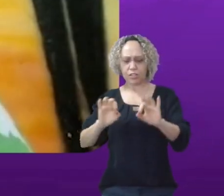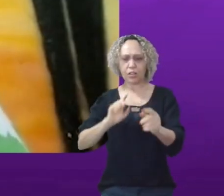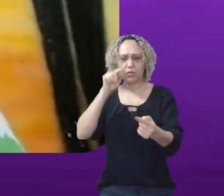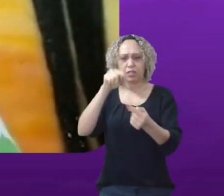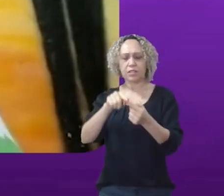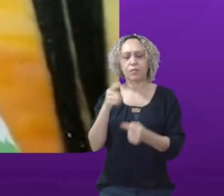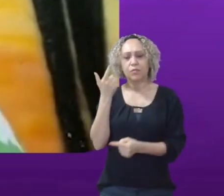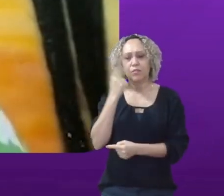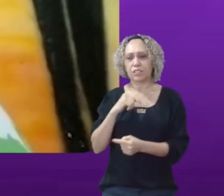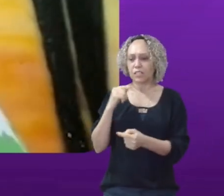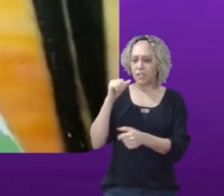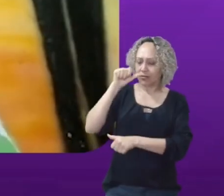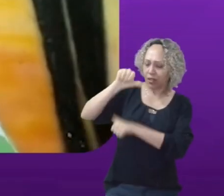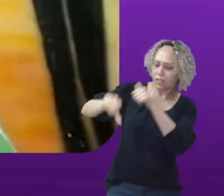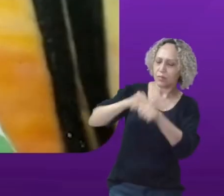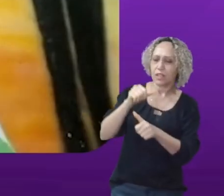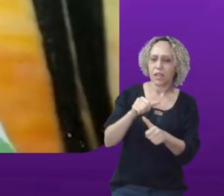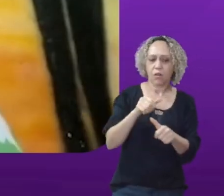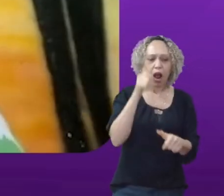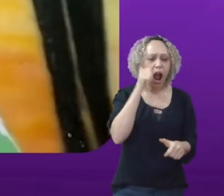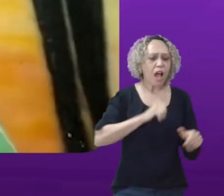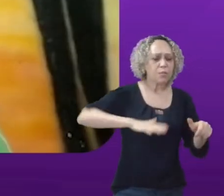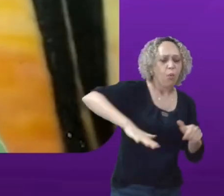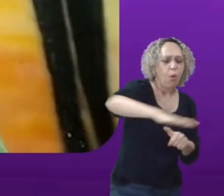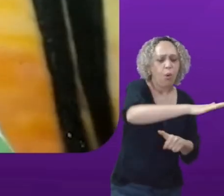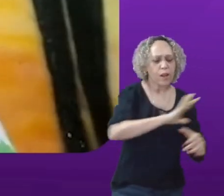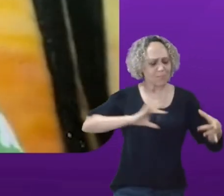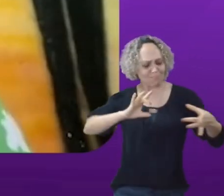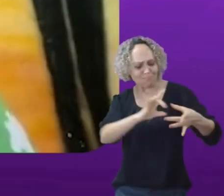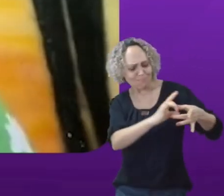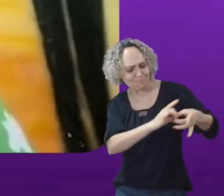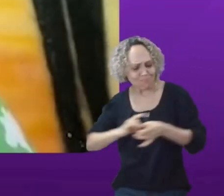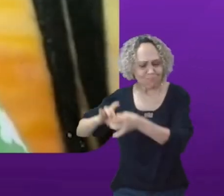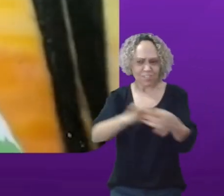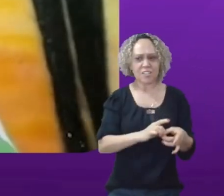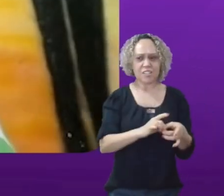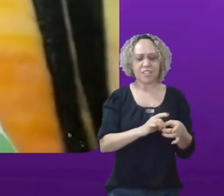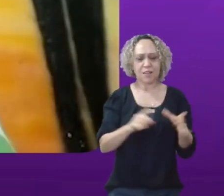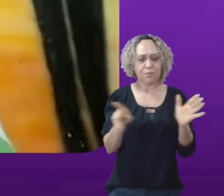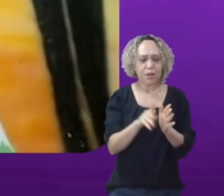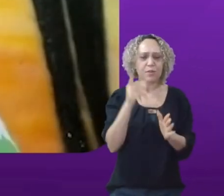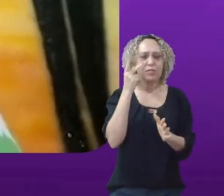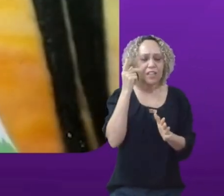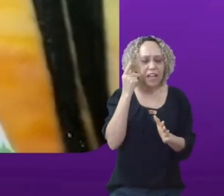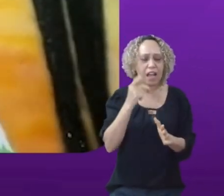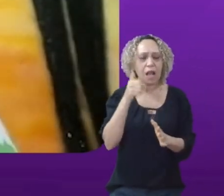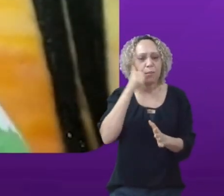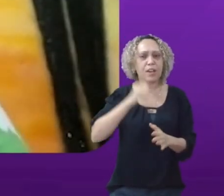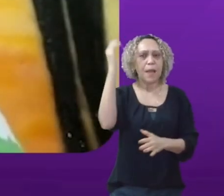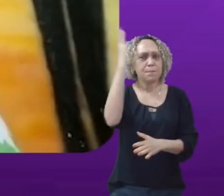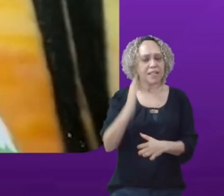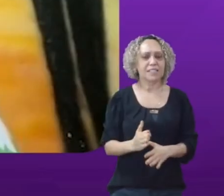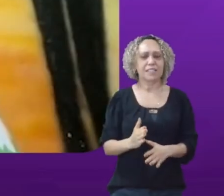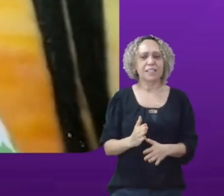das mulheres, a força da mulher cearense, a força da mulher brasileira, que vai